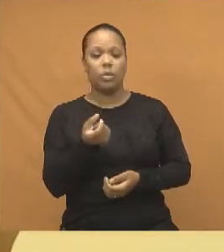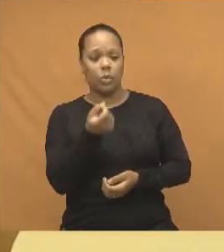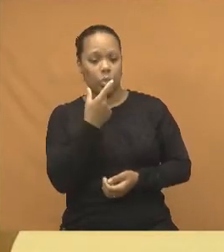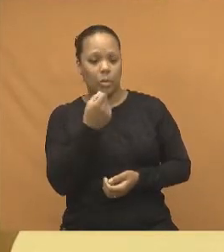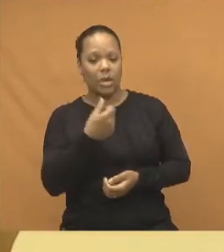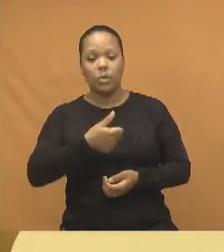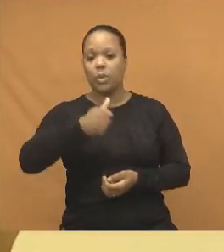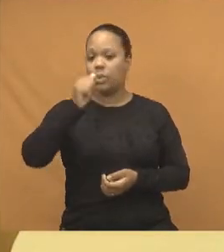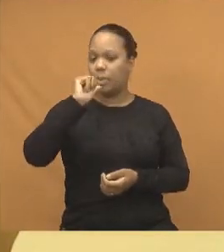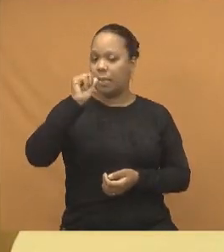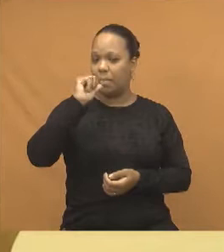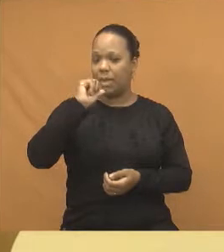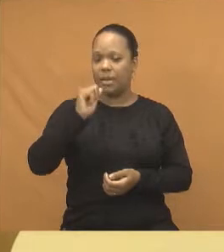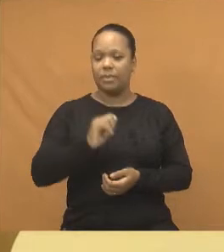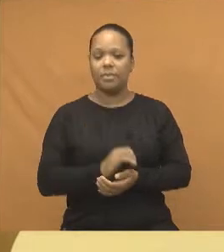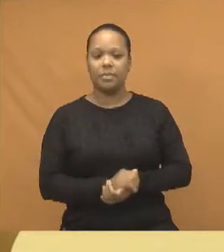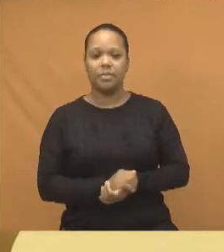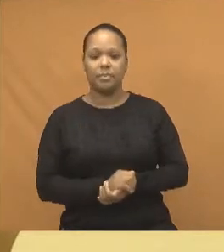estou bebendo.